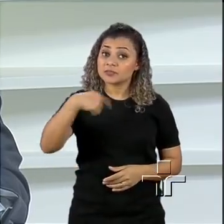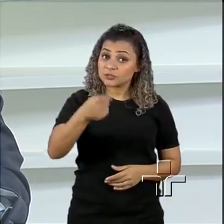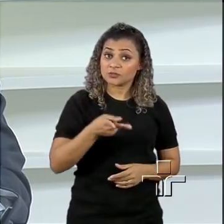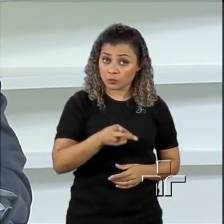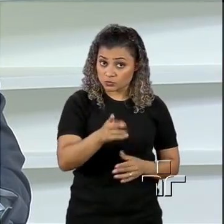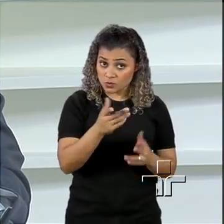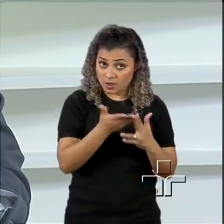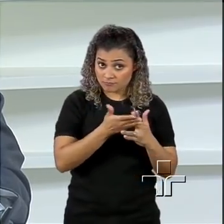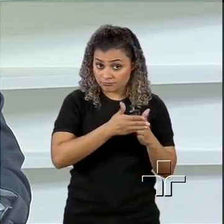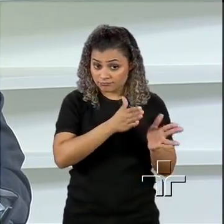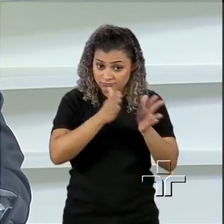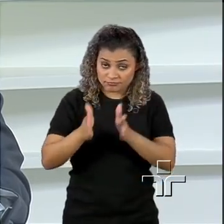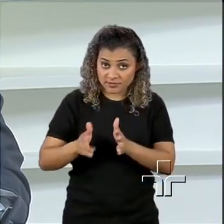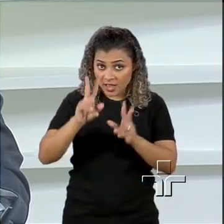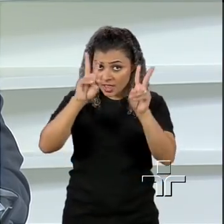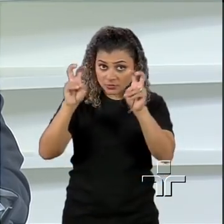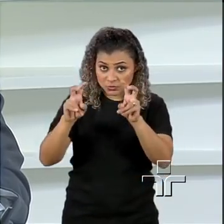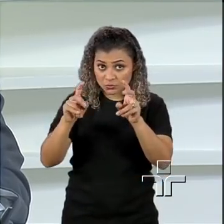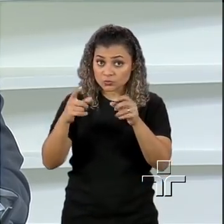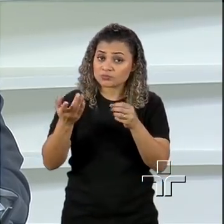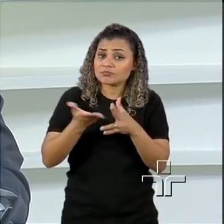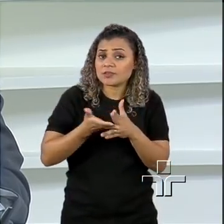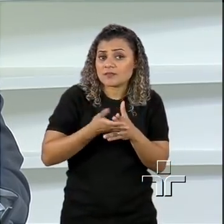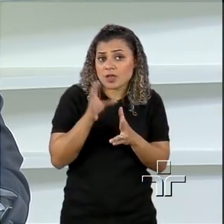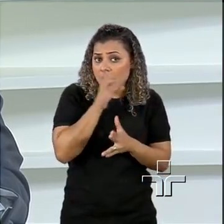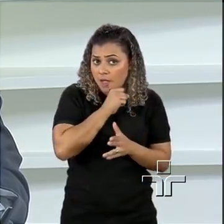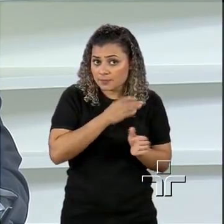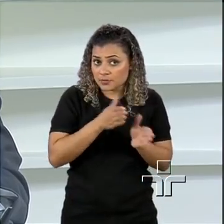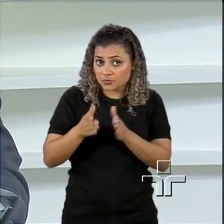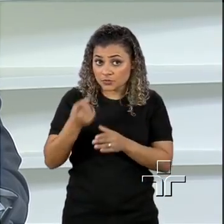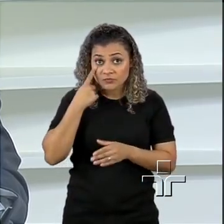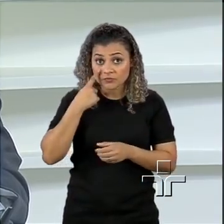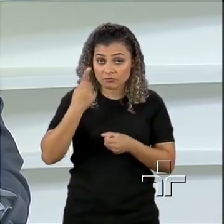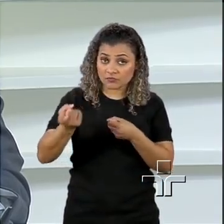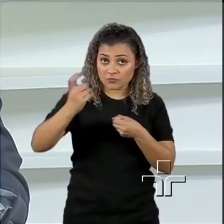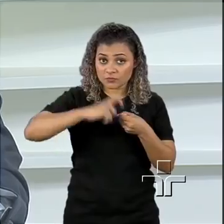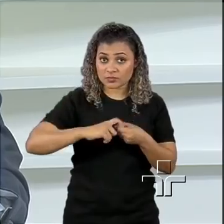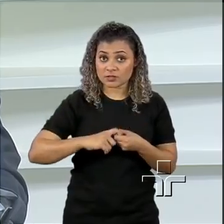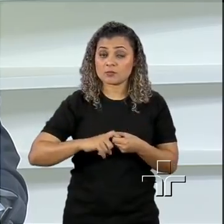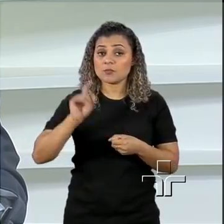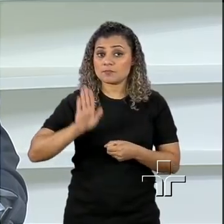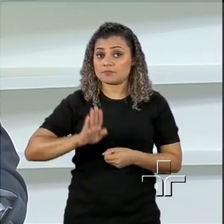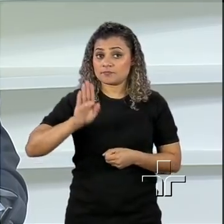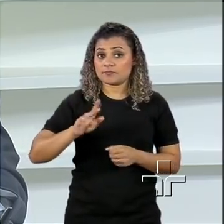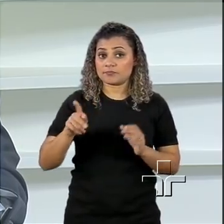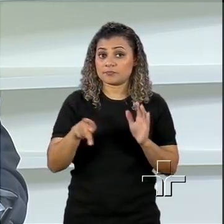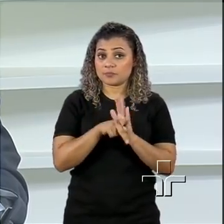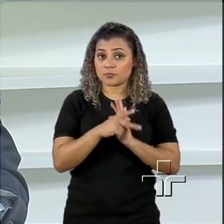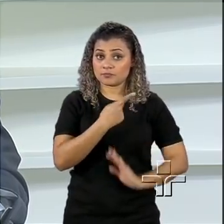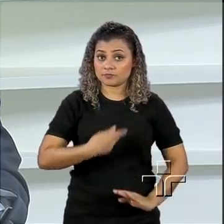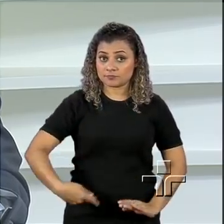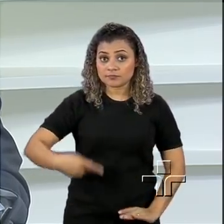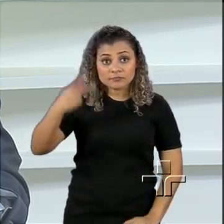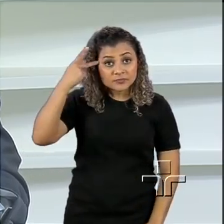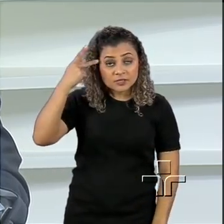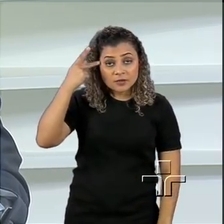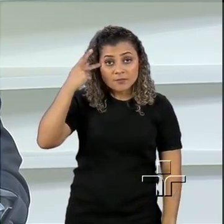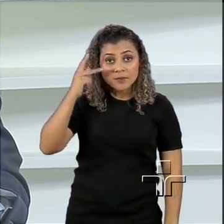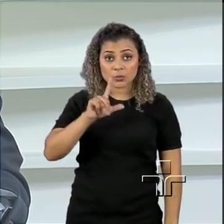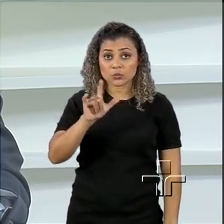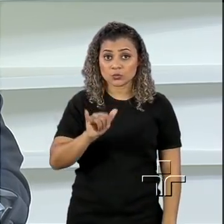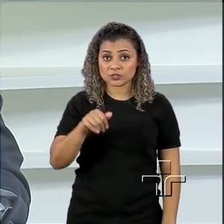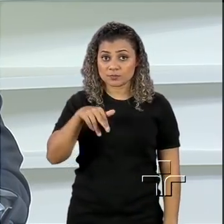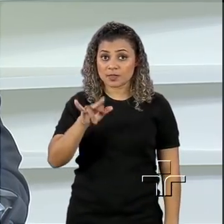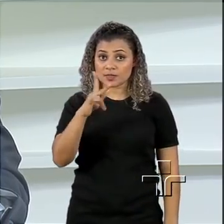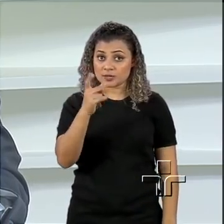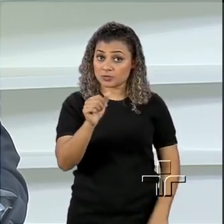próximo bloco. A gente vai para o intervalo. Voltamos já com o pré-candidato do PT ao governo de São Paulo, Luiz